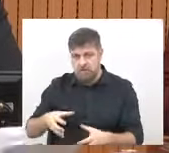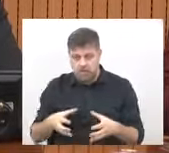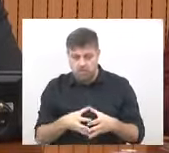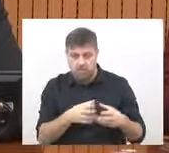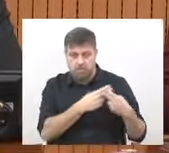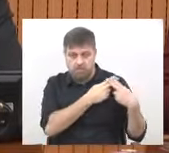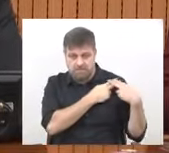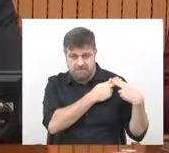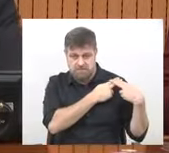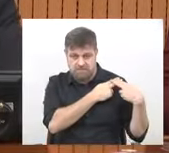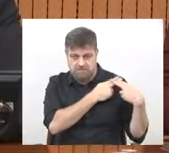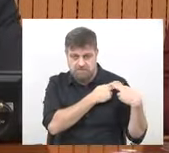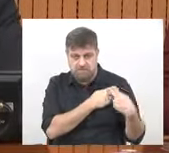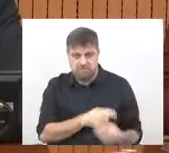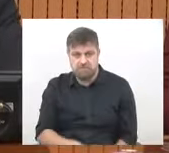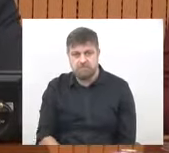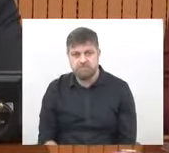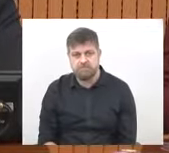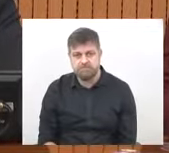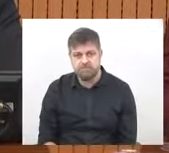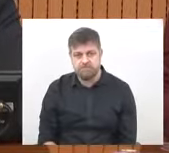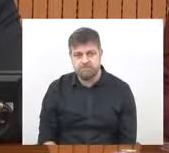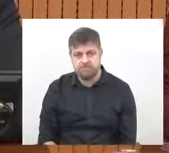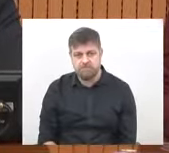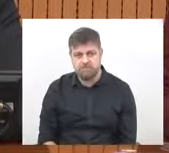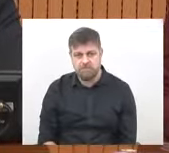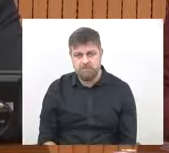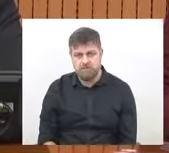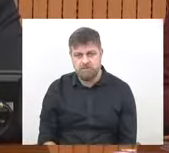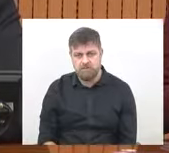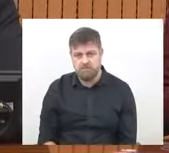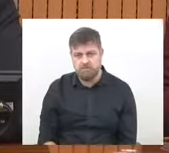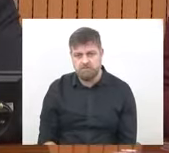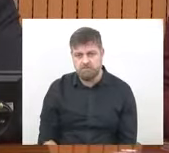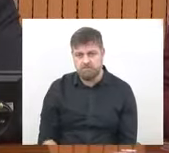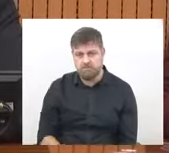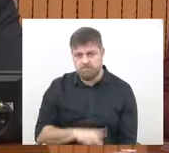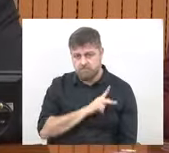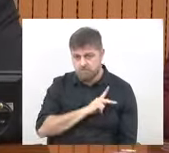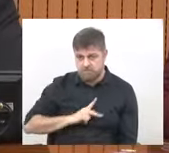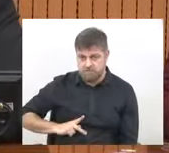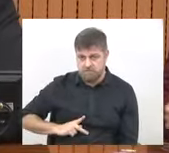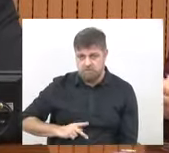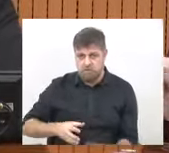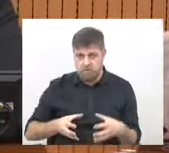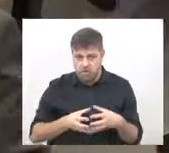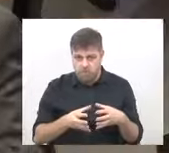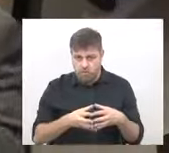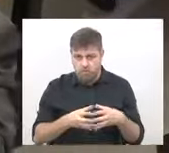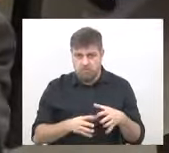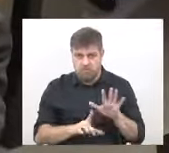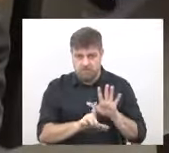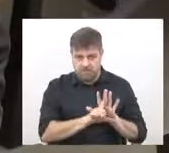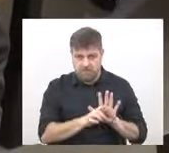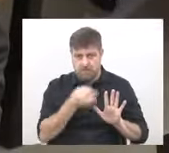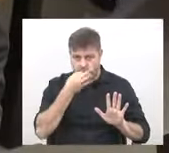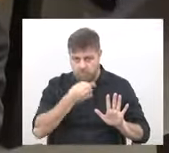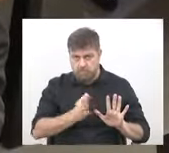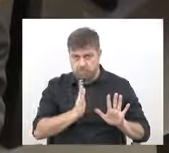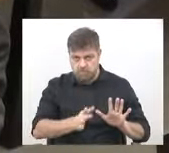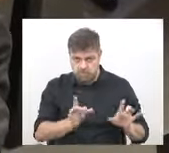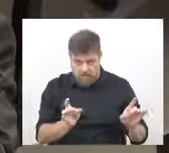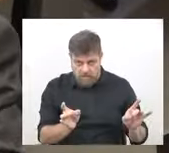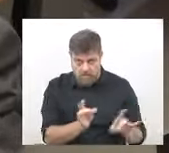Comissão de Constituição e Legalidade. Pela ordem, senhor presidente. A Comissão de Legalidade já está em condição de exarar o